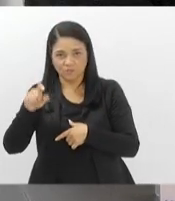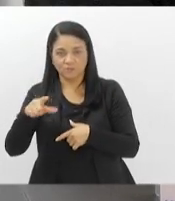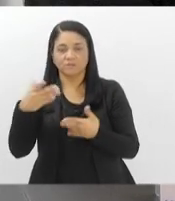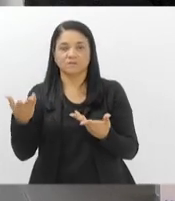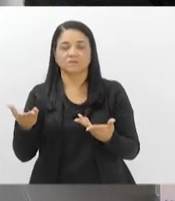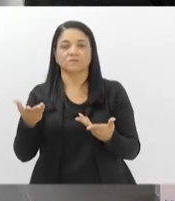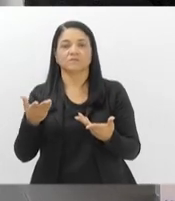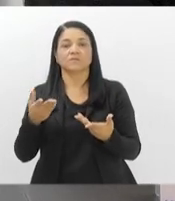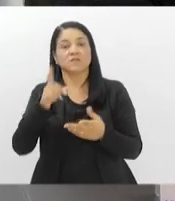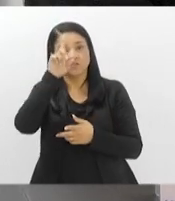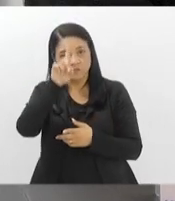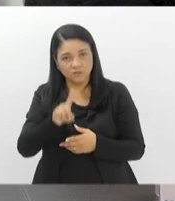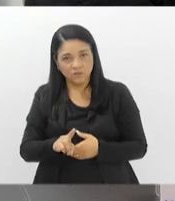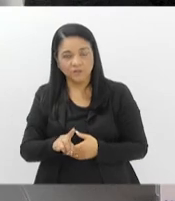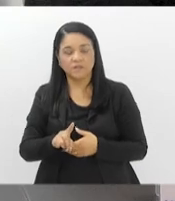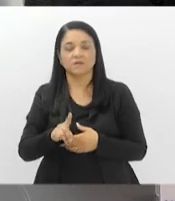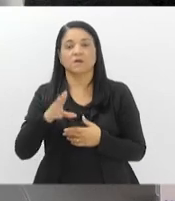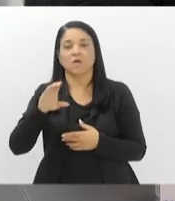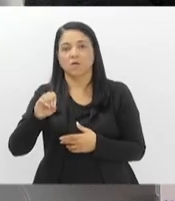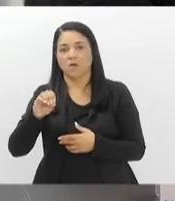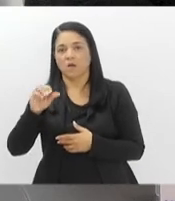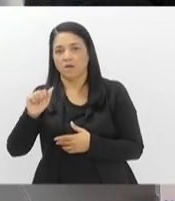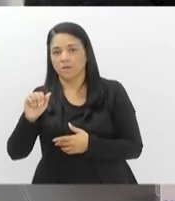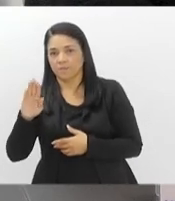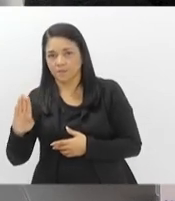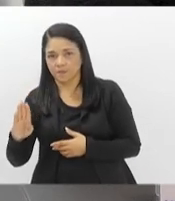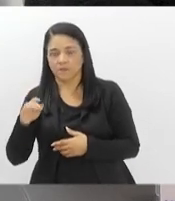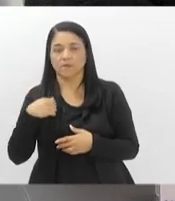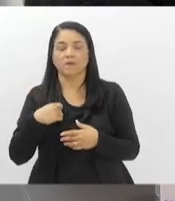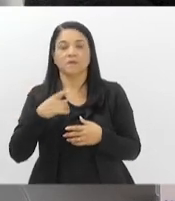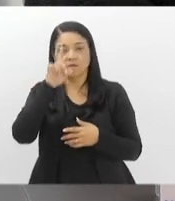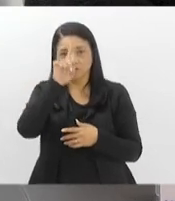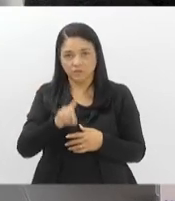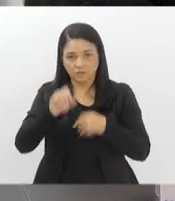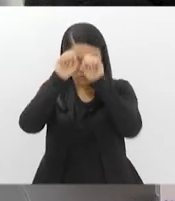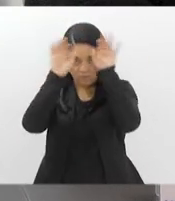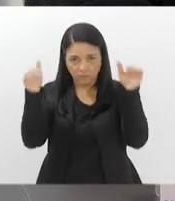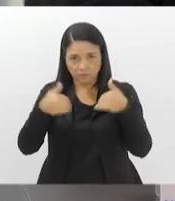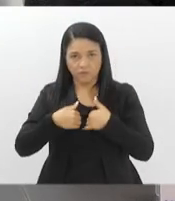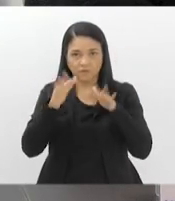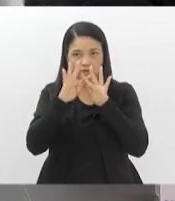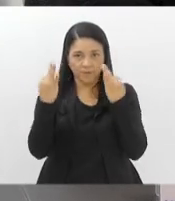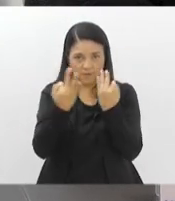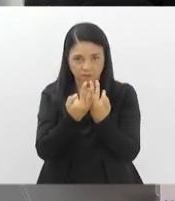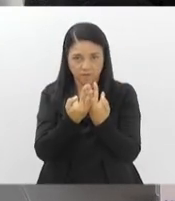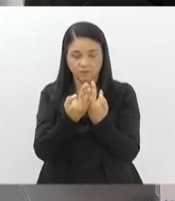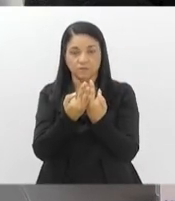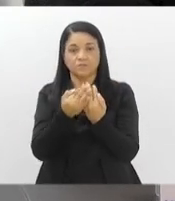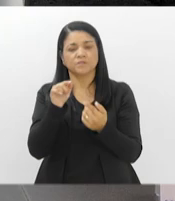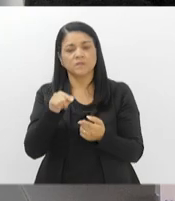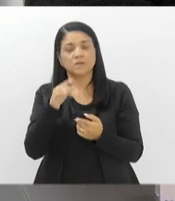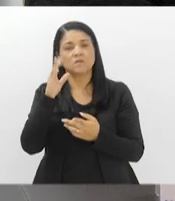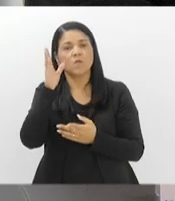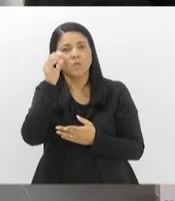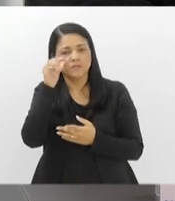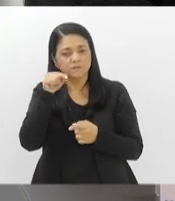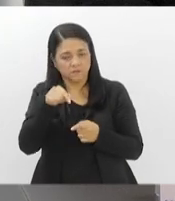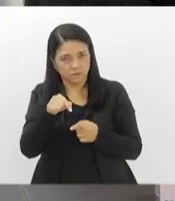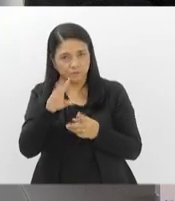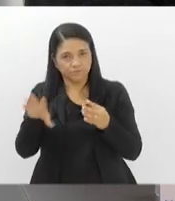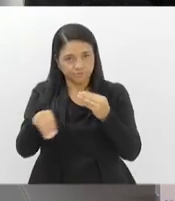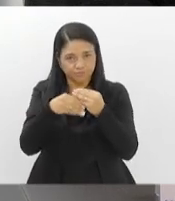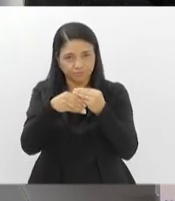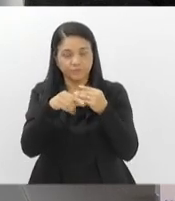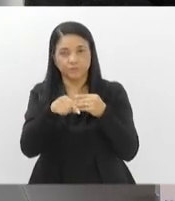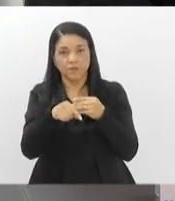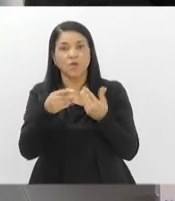a diretoria da pessoa com deficiência e comissão dos direitos dos autistas e familiares aqui apenas uma observação por que que nós